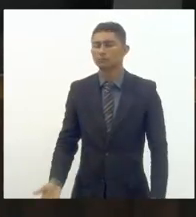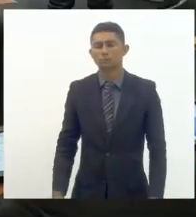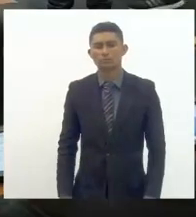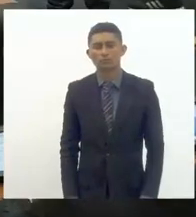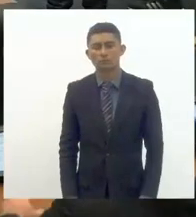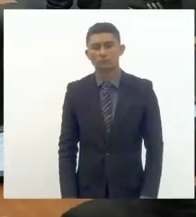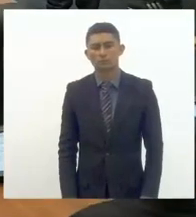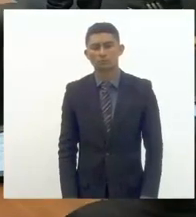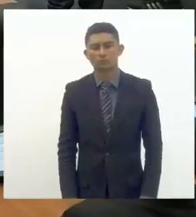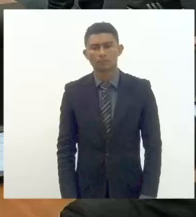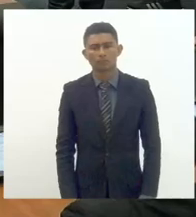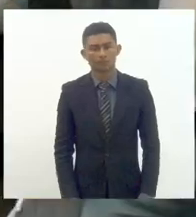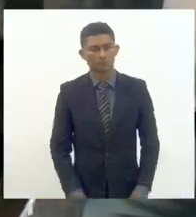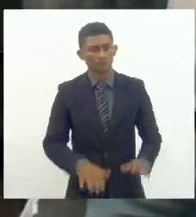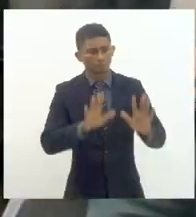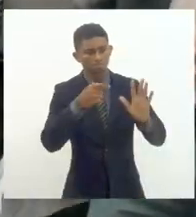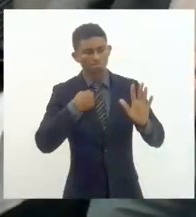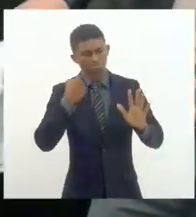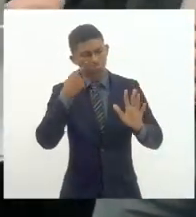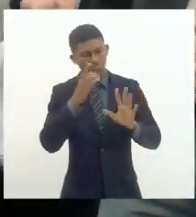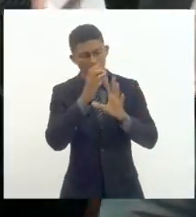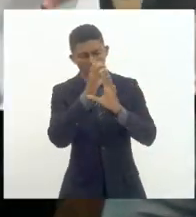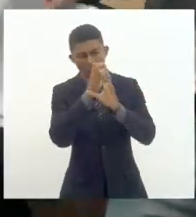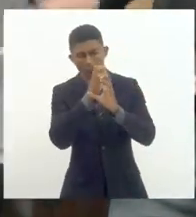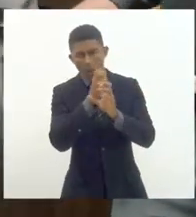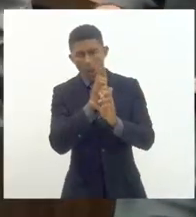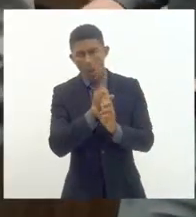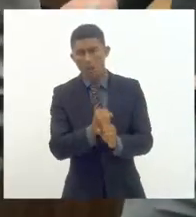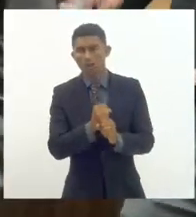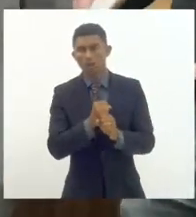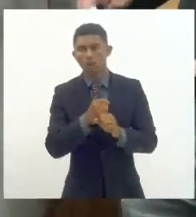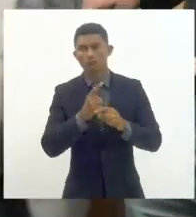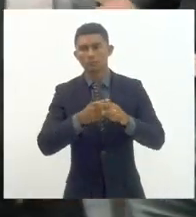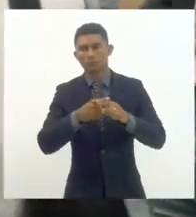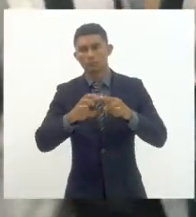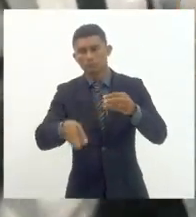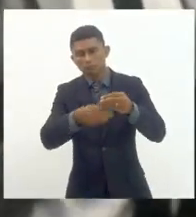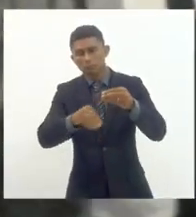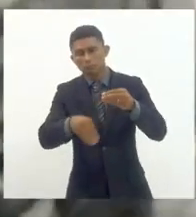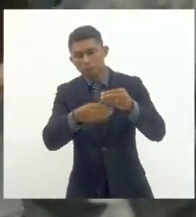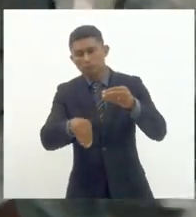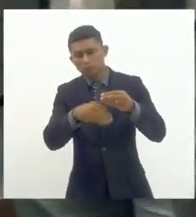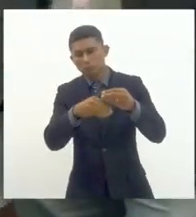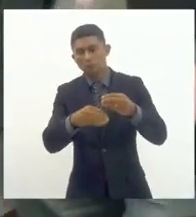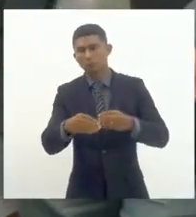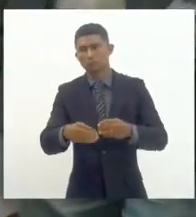Senhor presidente, estou aqui fazendo a revisão, porque nós oferecemos quatro destaques.